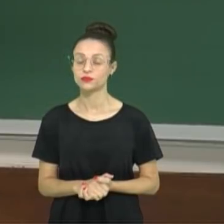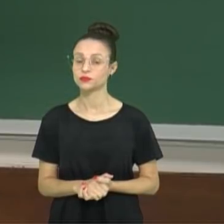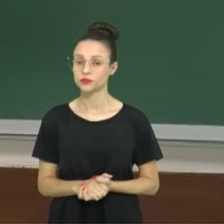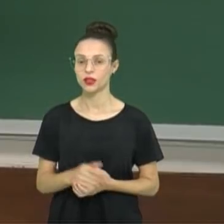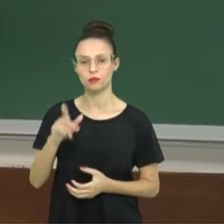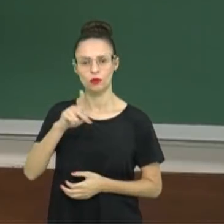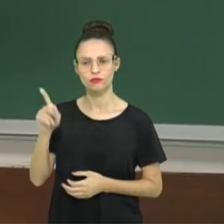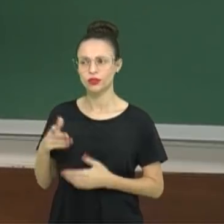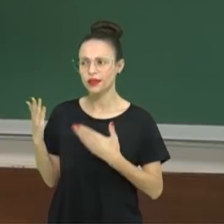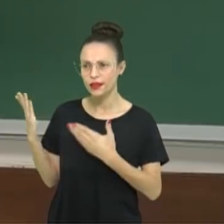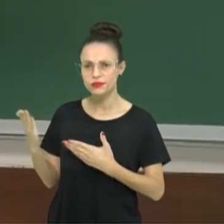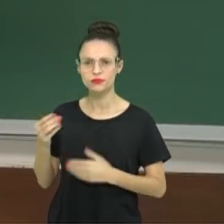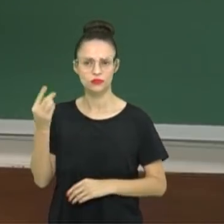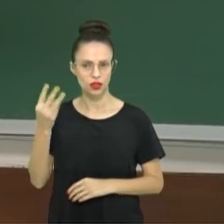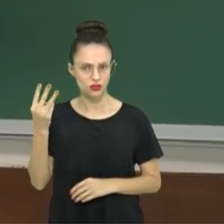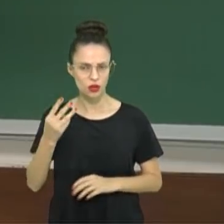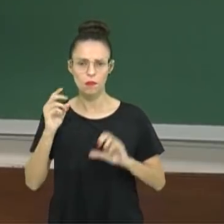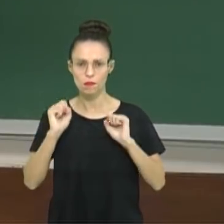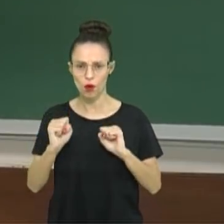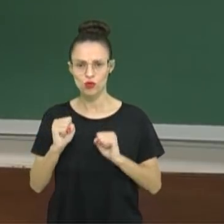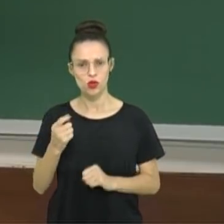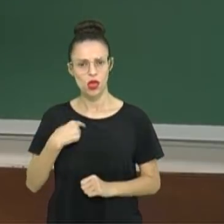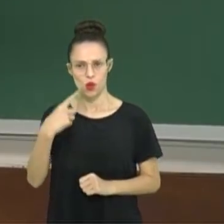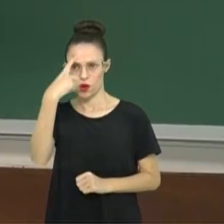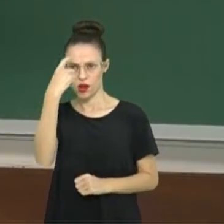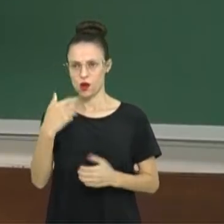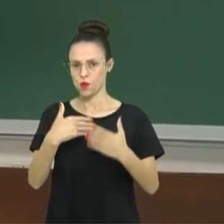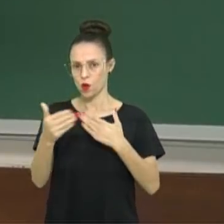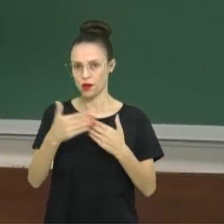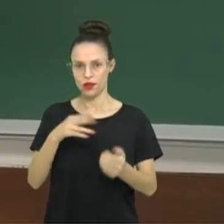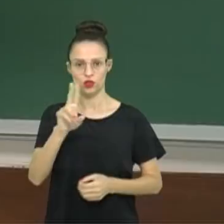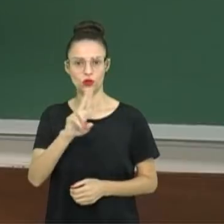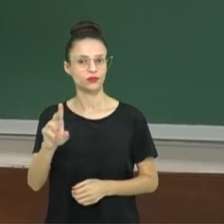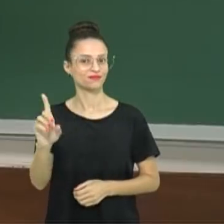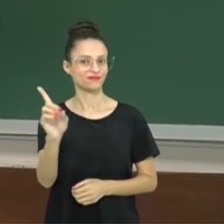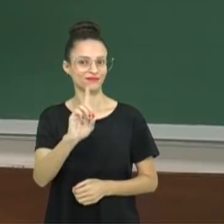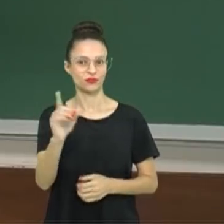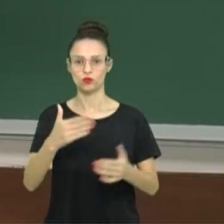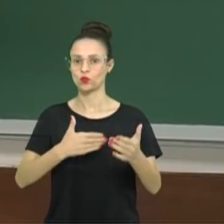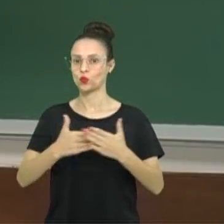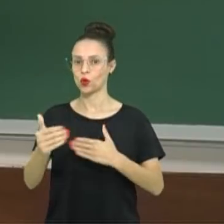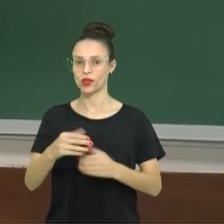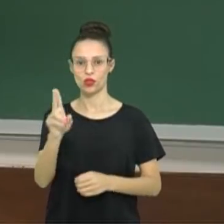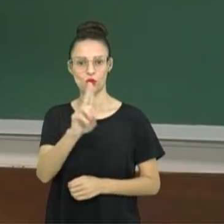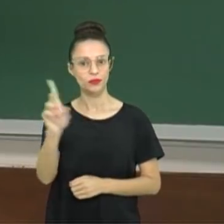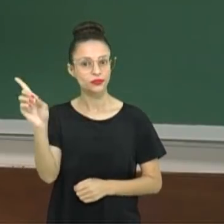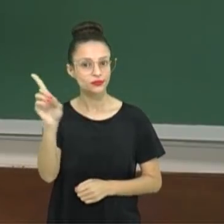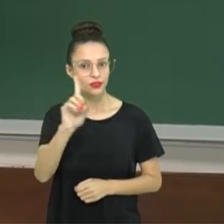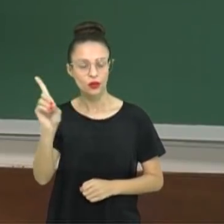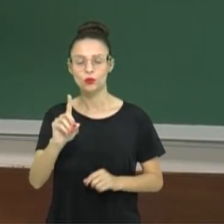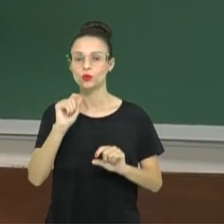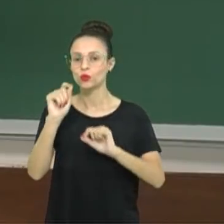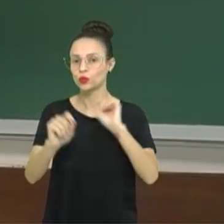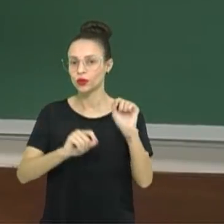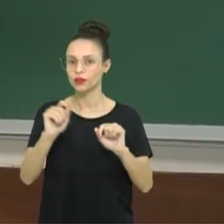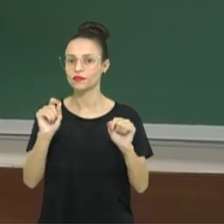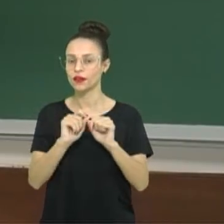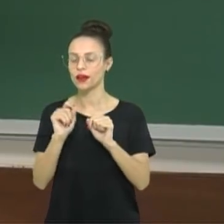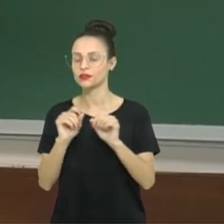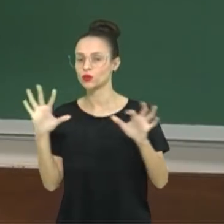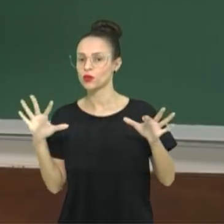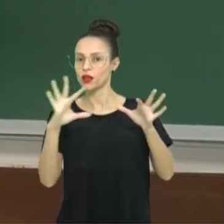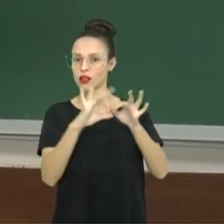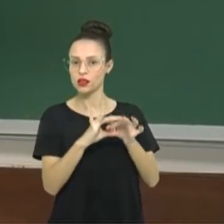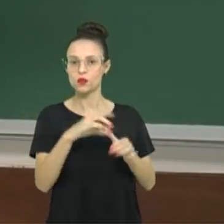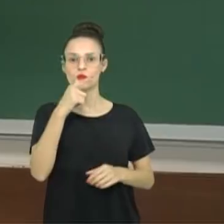Professora, nesse terceiro passo, eu posso criar qualquer nome? Não, não é qualquer nome. Nós vamos fazer aqui o diálogo